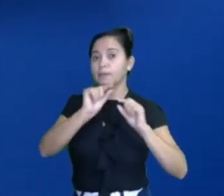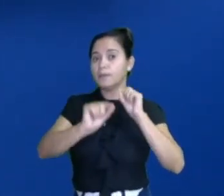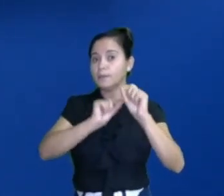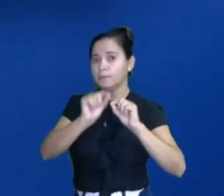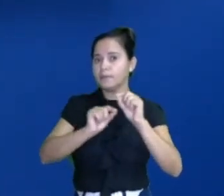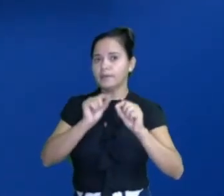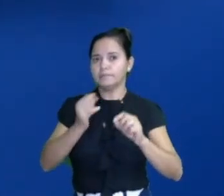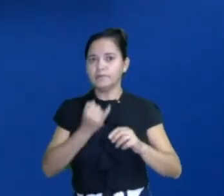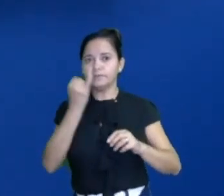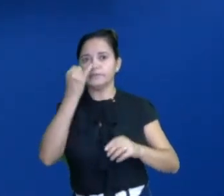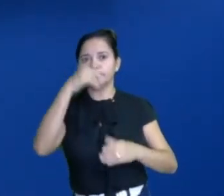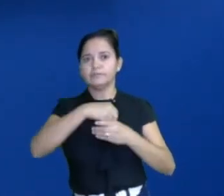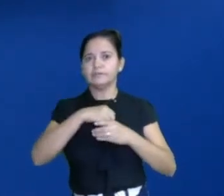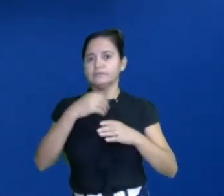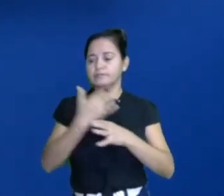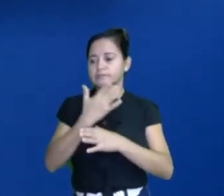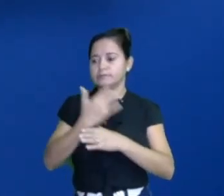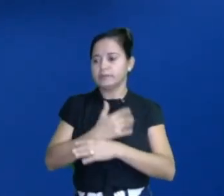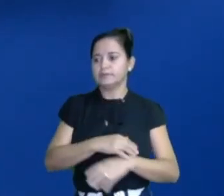nossa cidade?